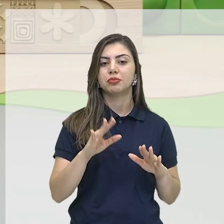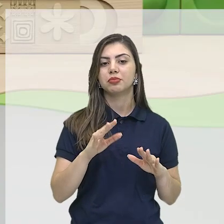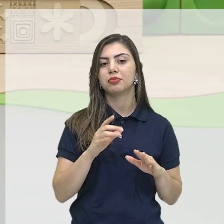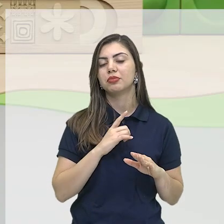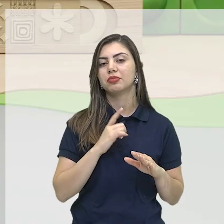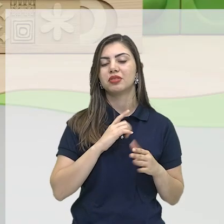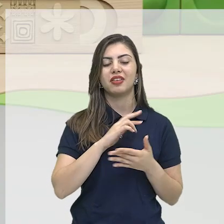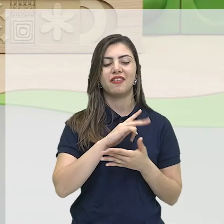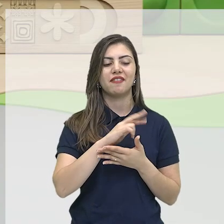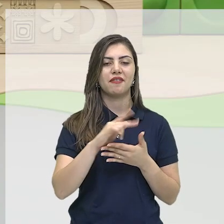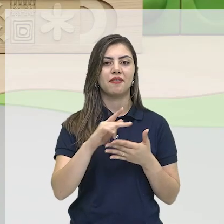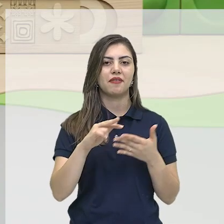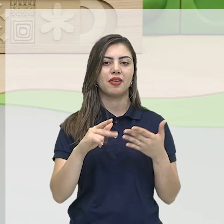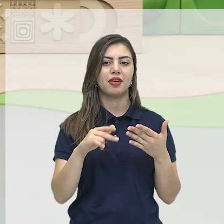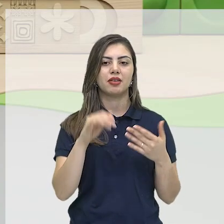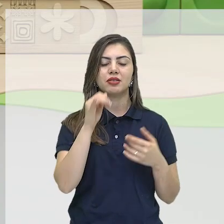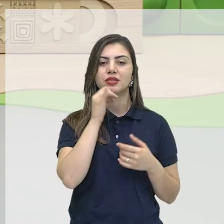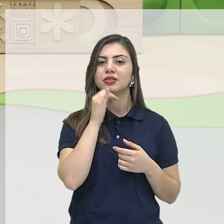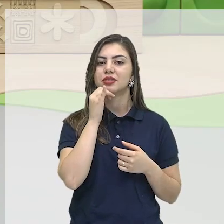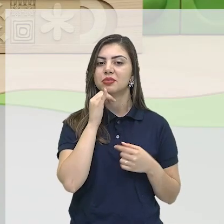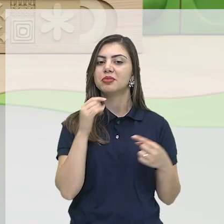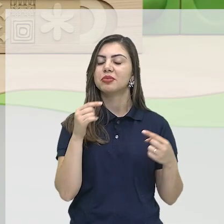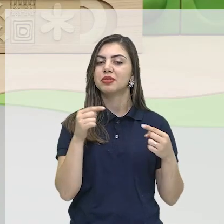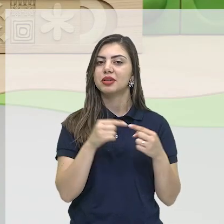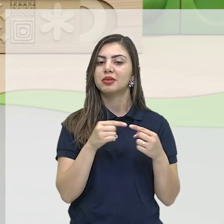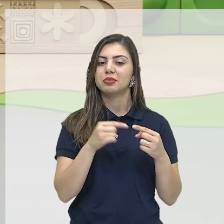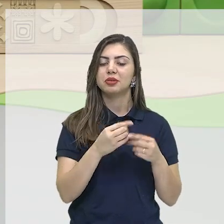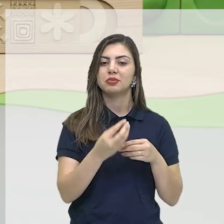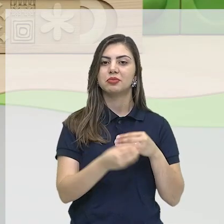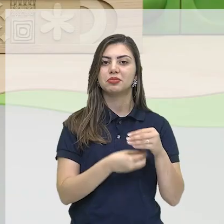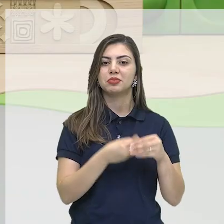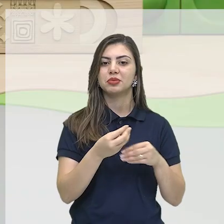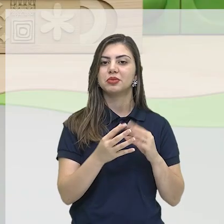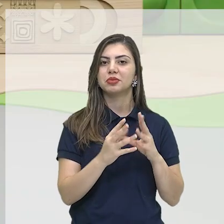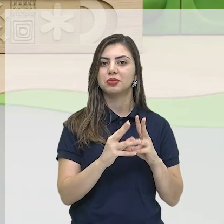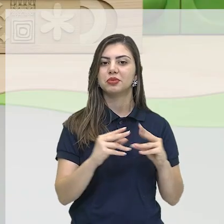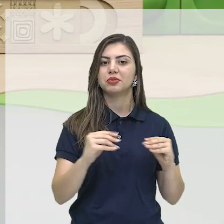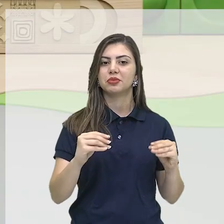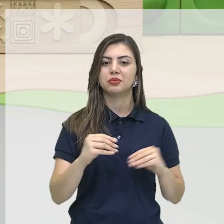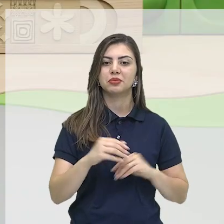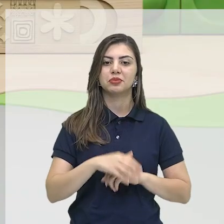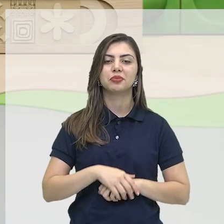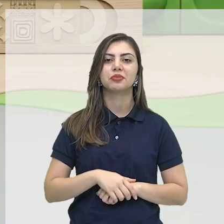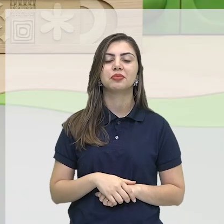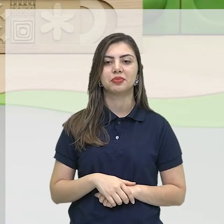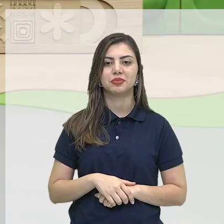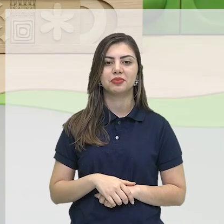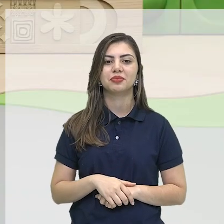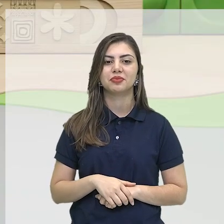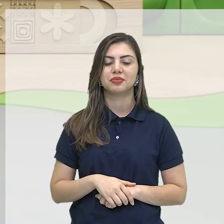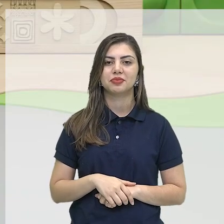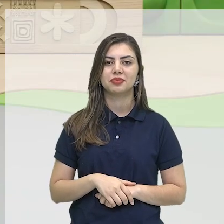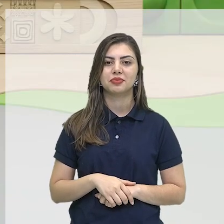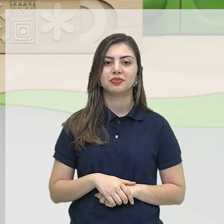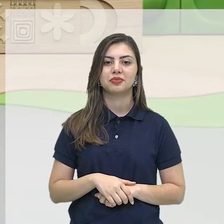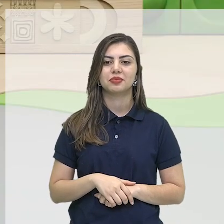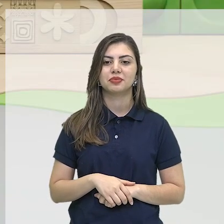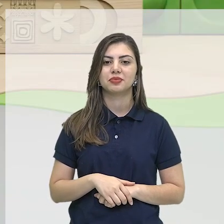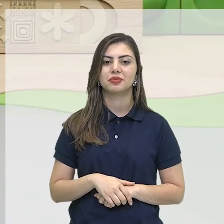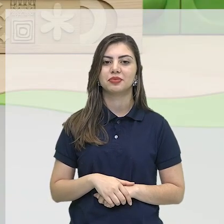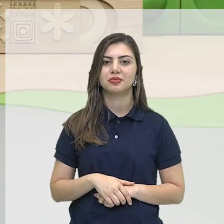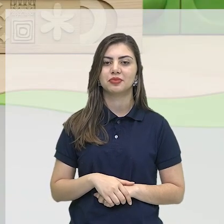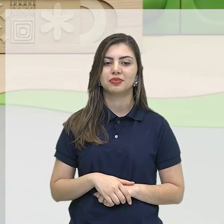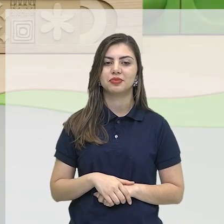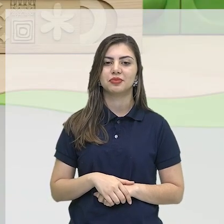para falar sobre a mistura homogênea, né, do nosso dia a dia, como por exemplo sal e açúcar. Mas vamos